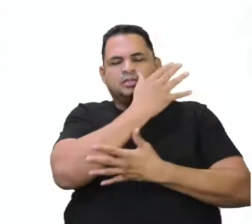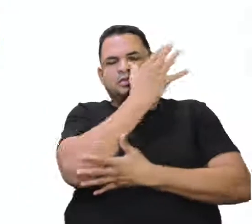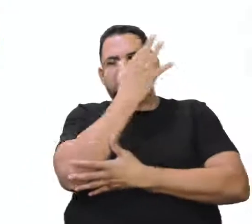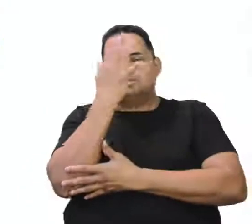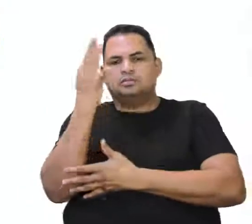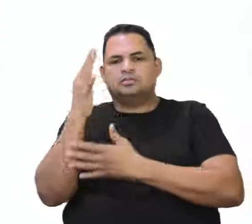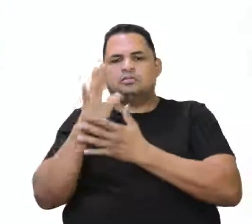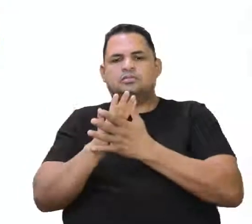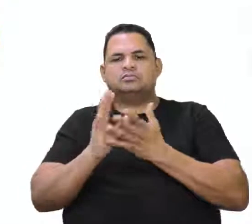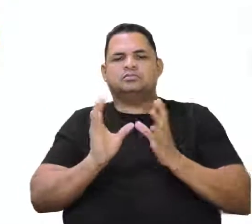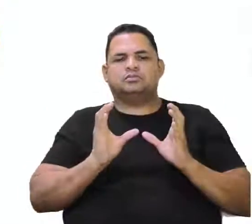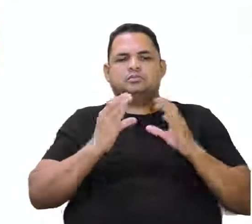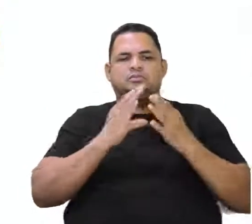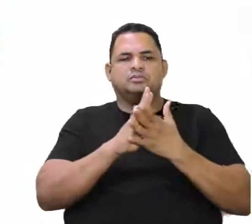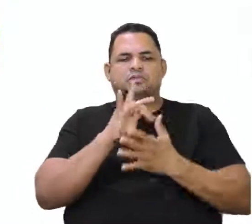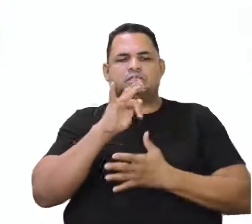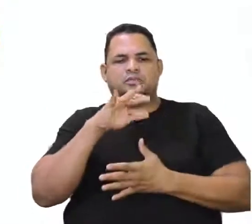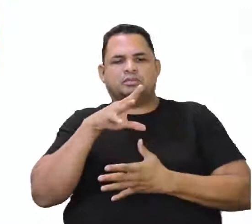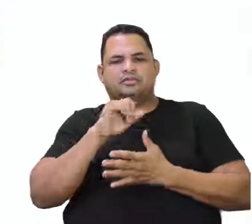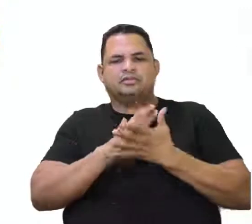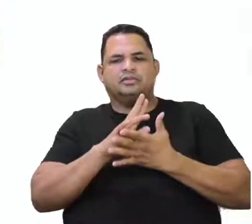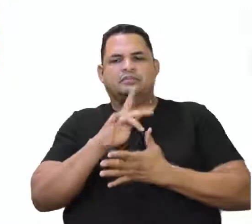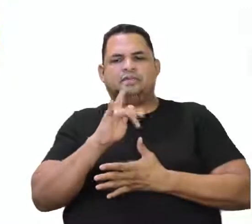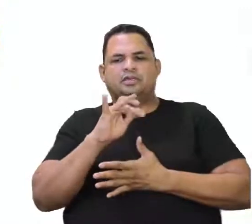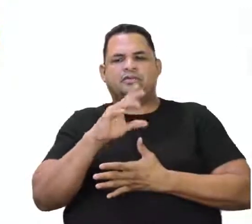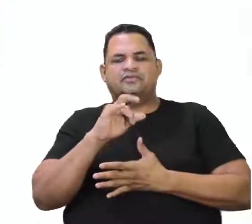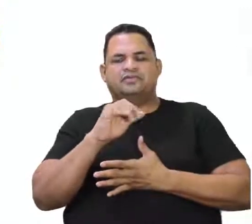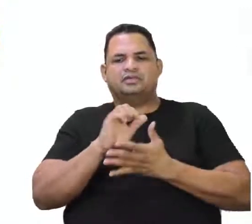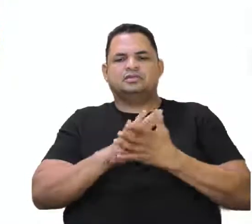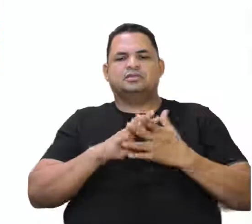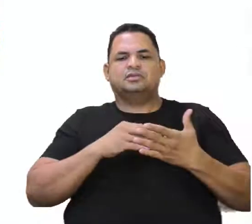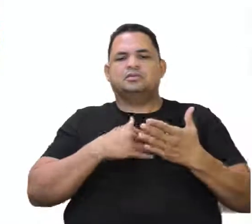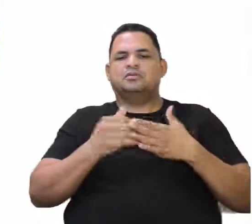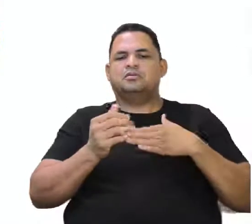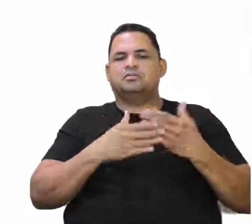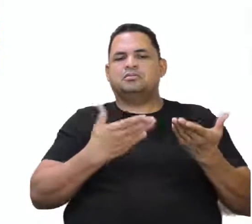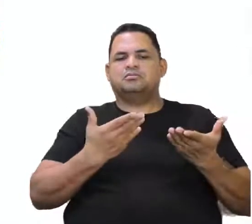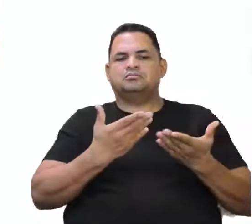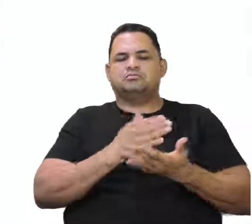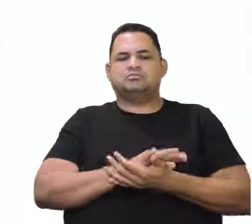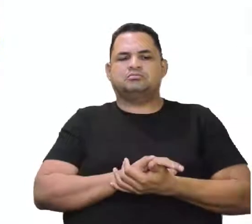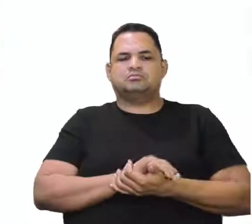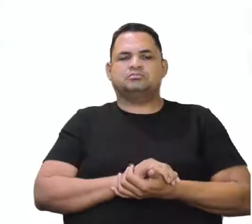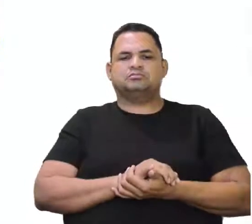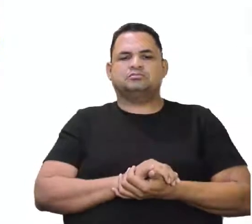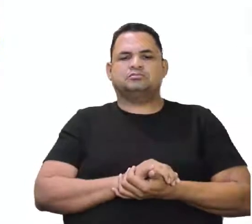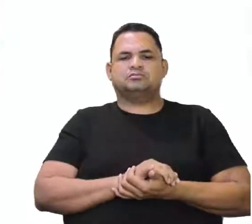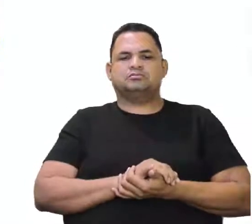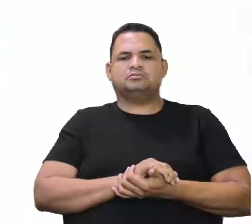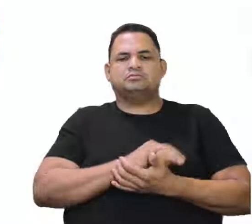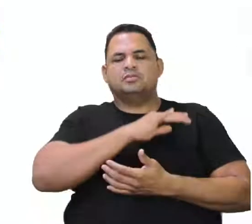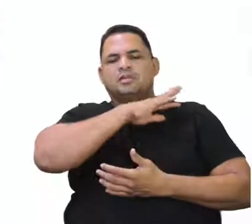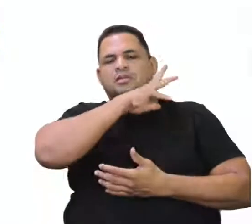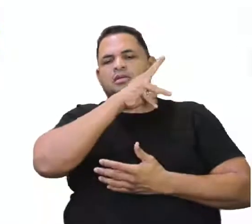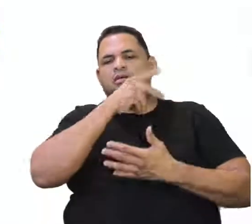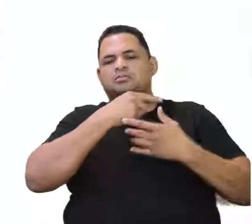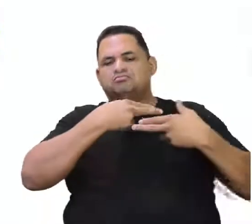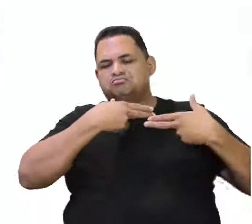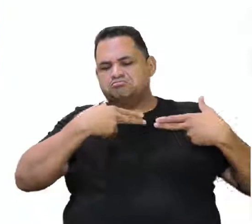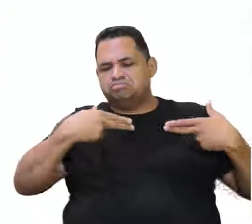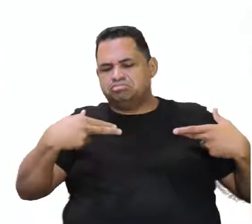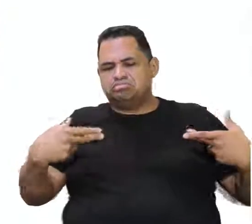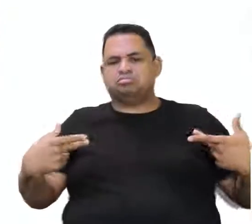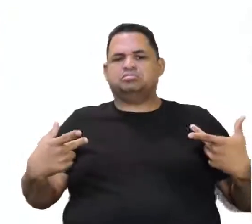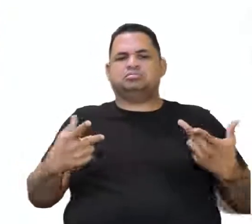plantas, sejam elas das grupos das pteridófitas, briófitas, enfim, até chegar nas angiospermas, animais,